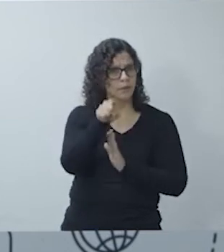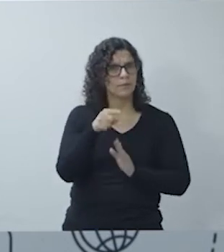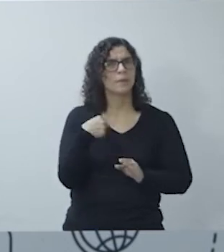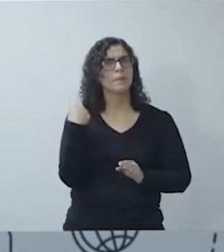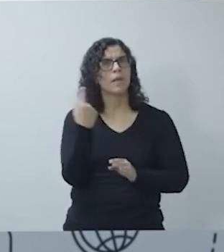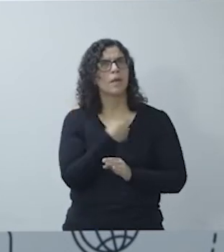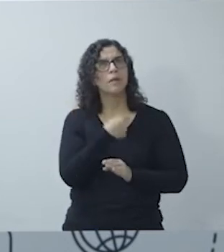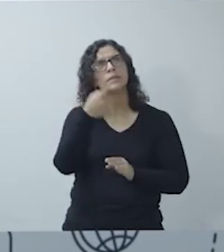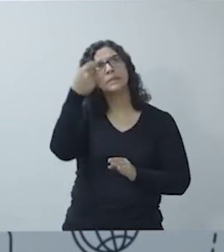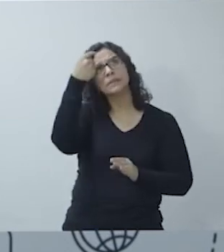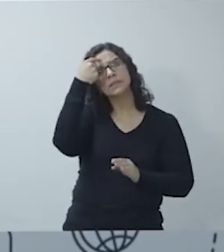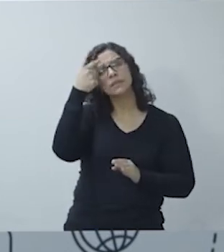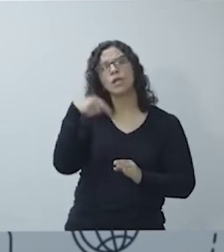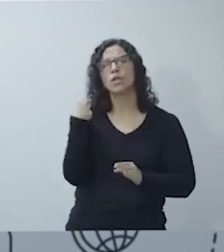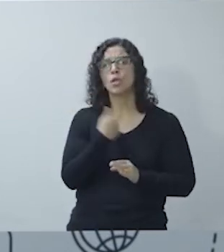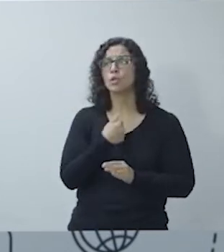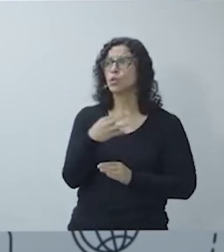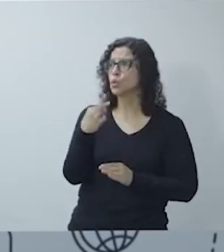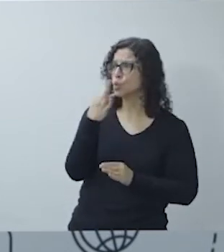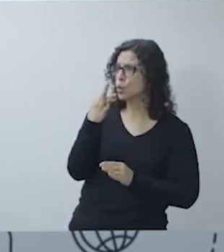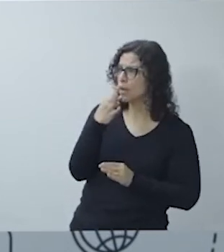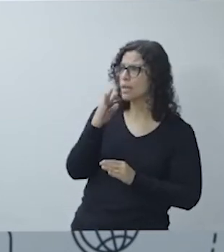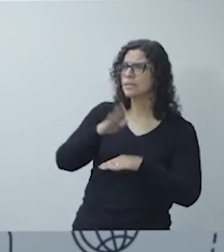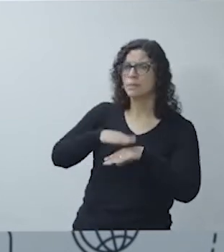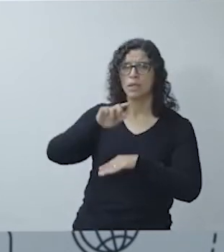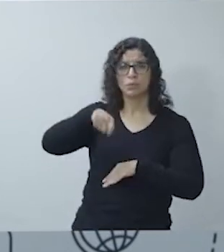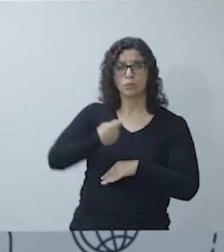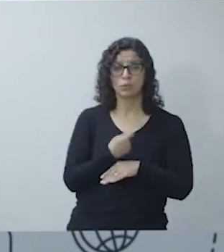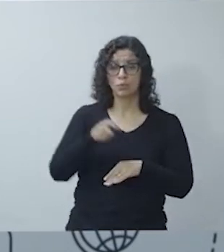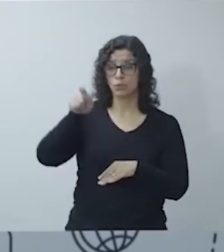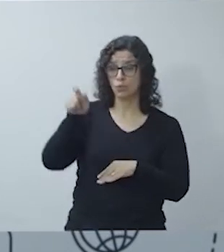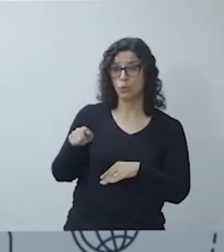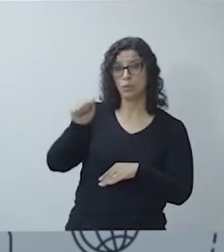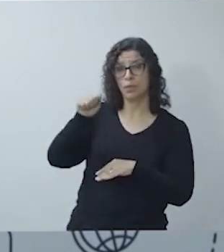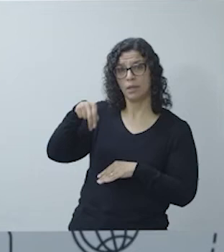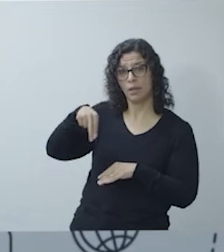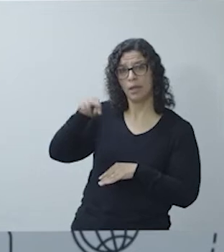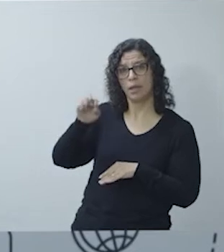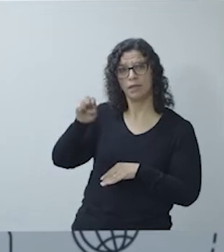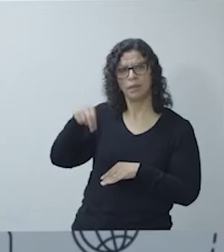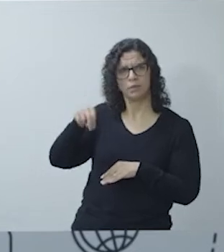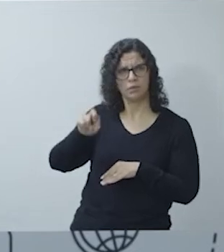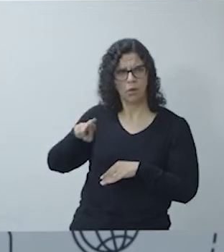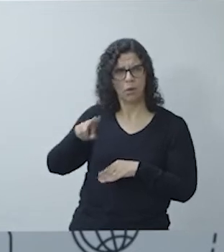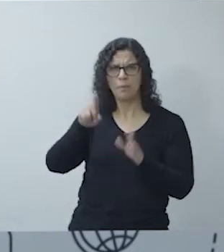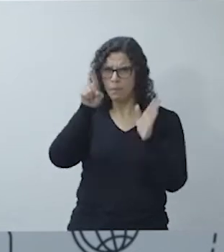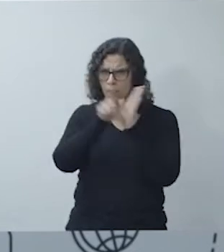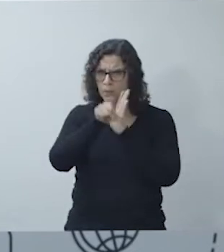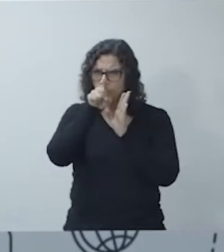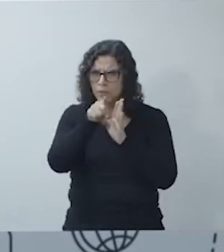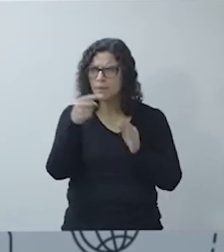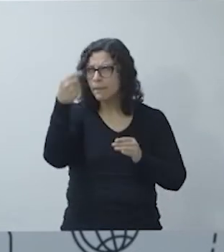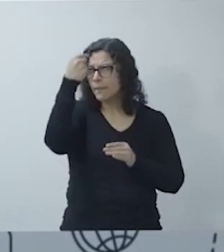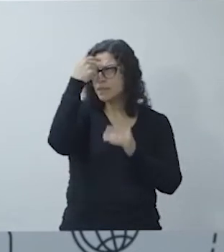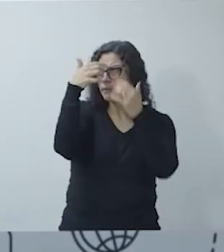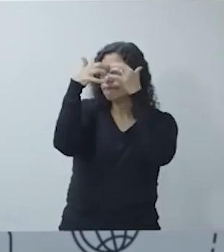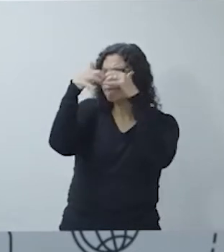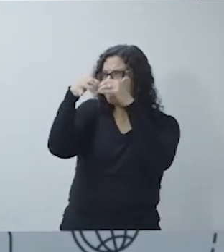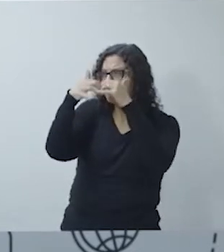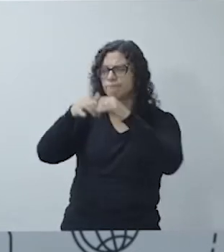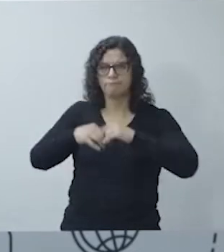vocês, já que a gente já conhece um pouco mais do Antenor. Eu tenho uma pergunta para você